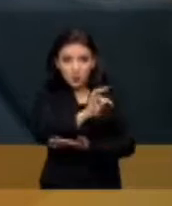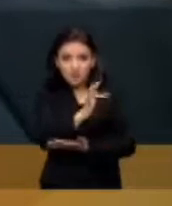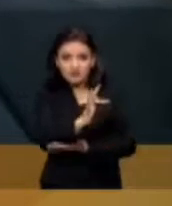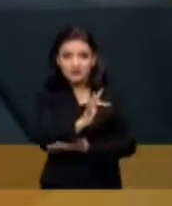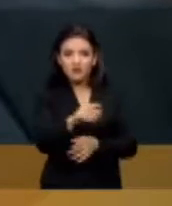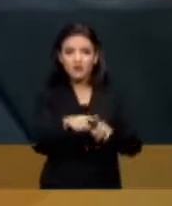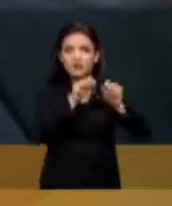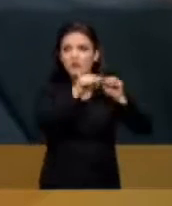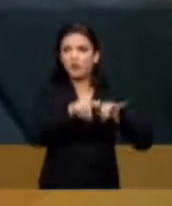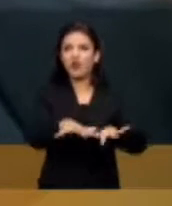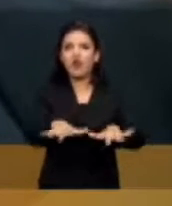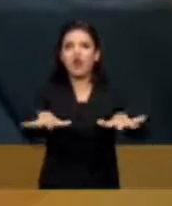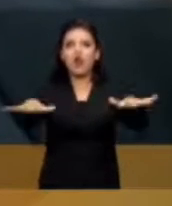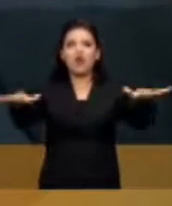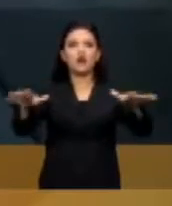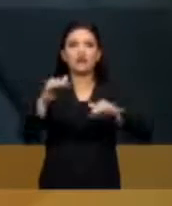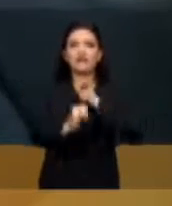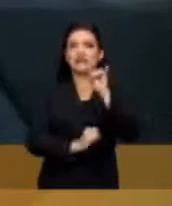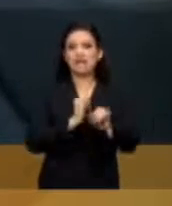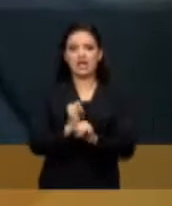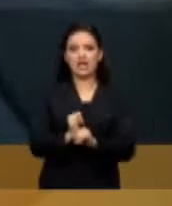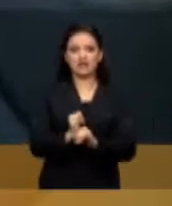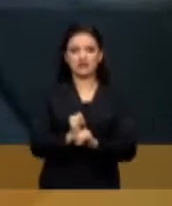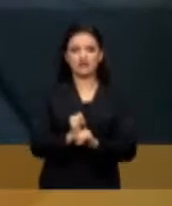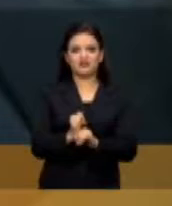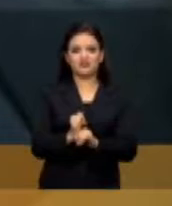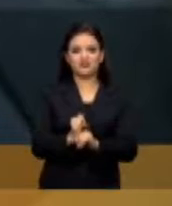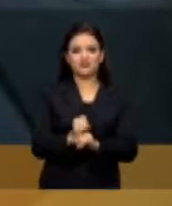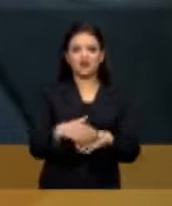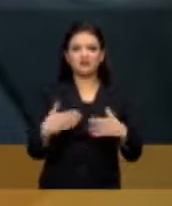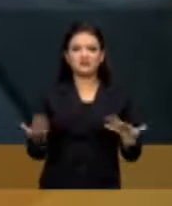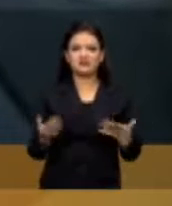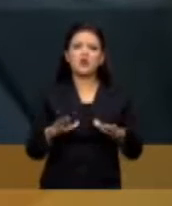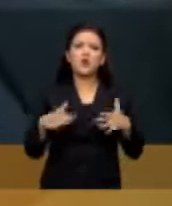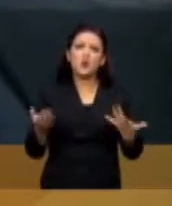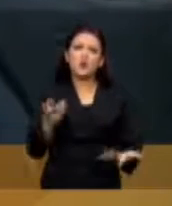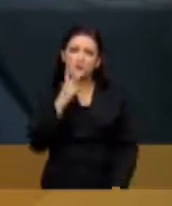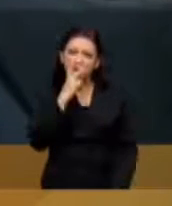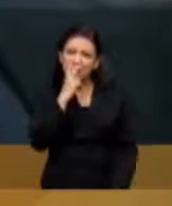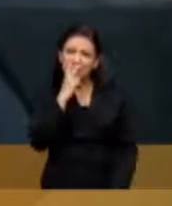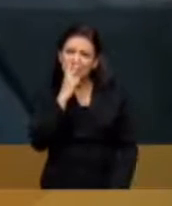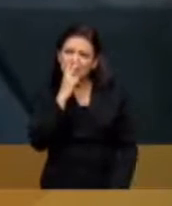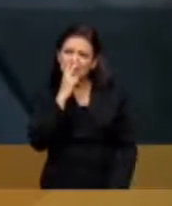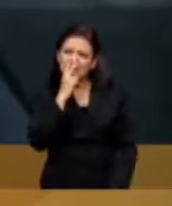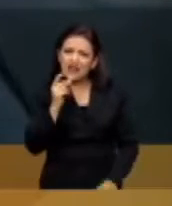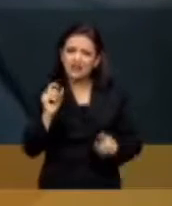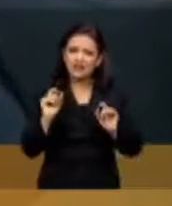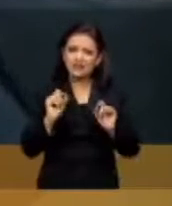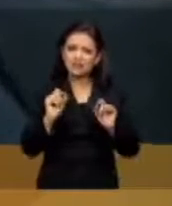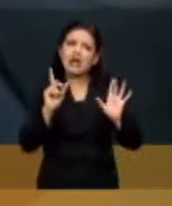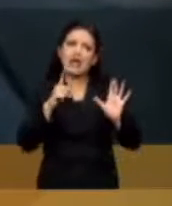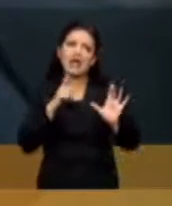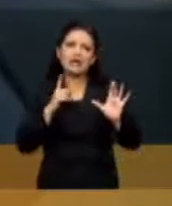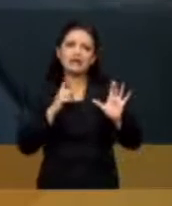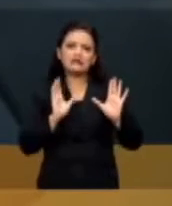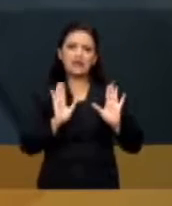cavernas da internet, que chamam de bolha, quando parece ser transparente, mas que de bolha tem